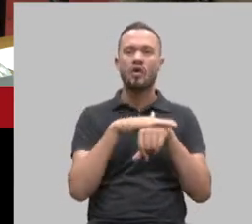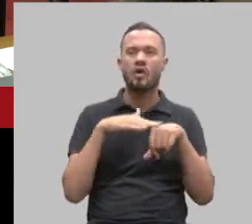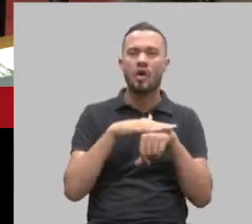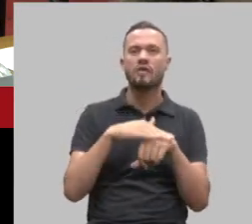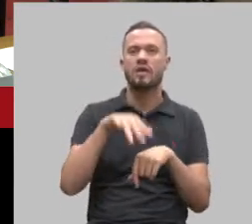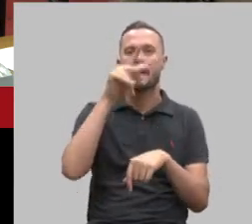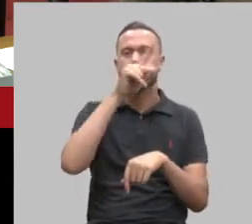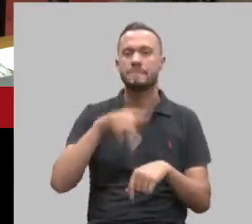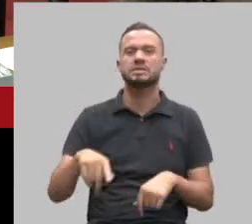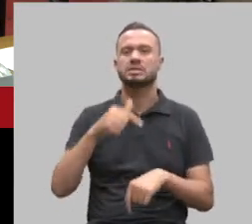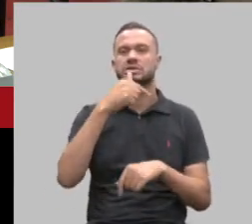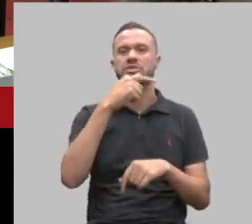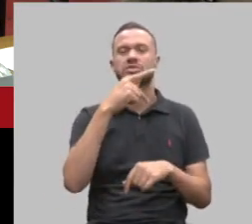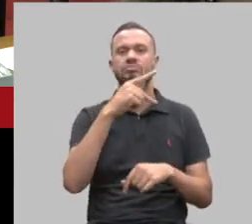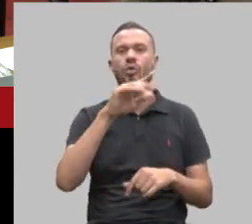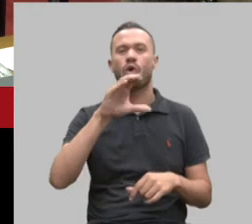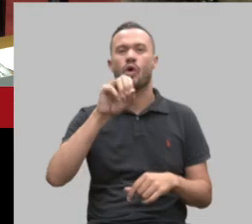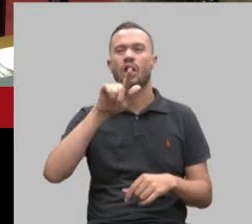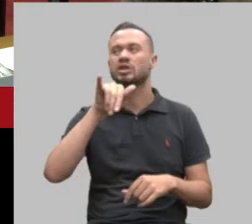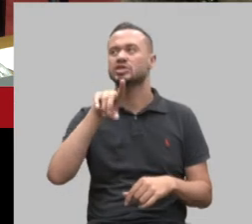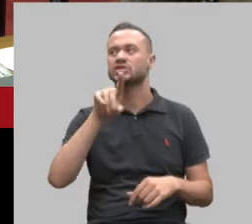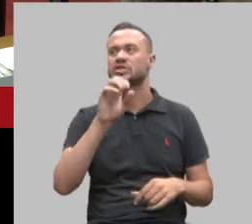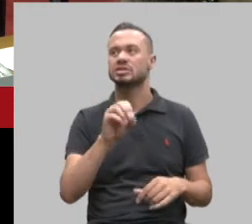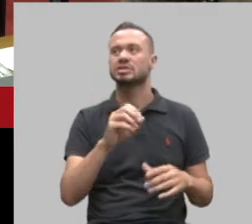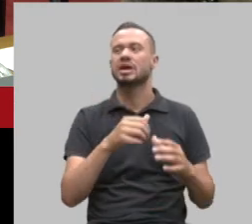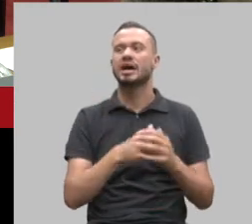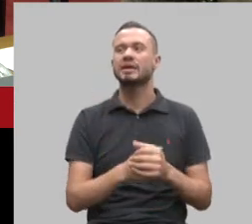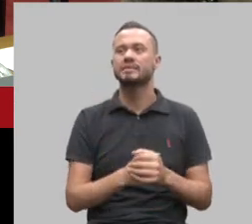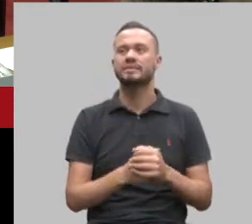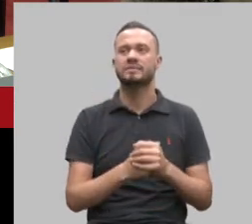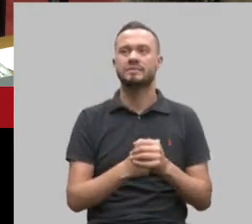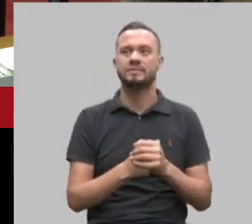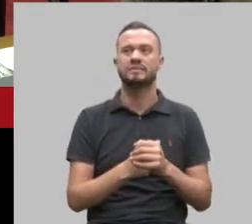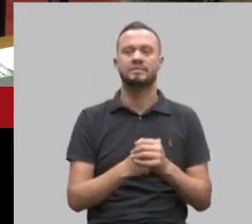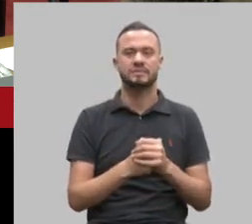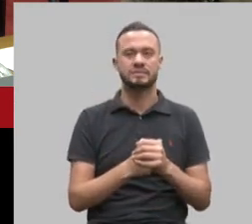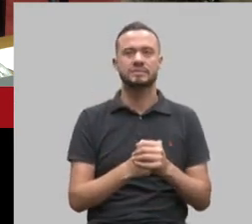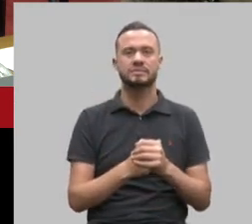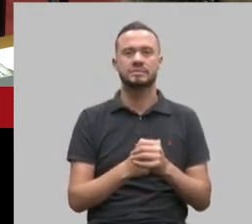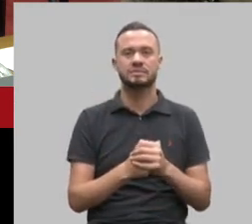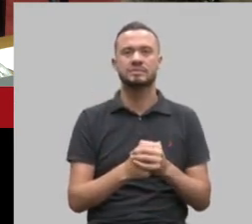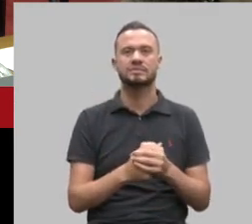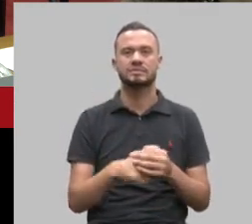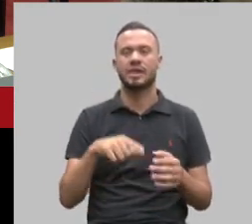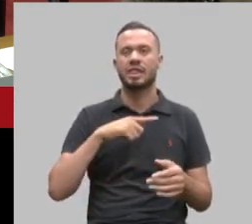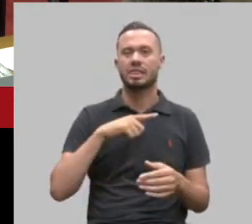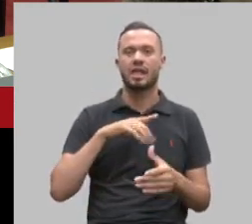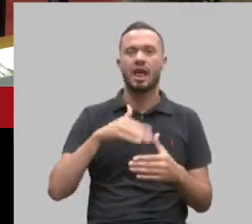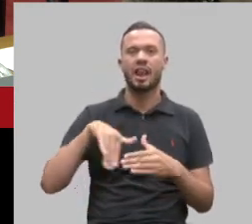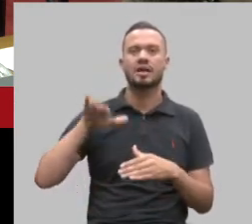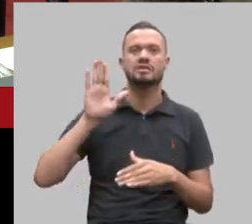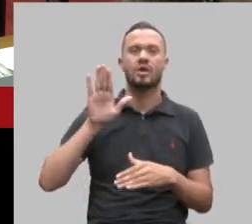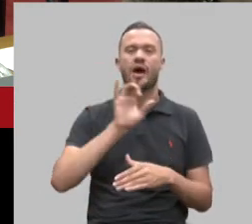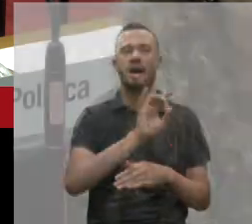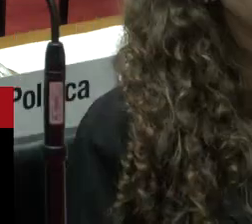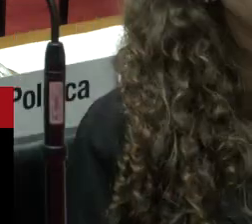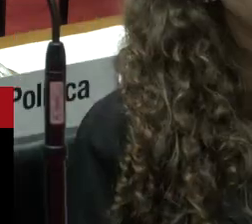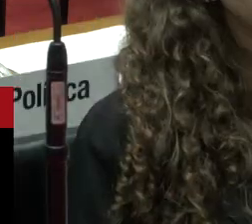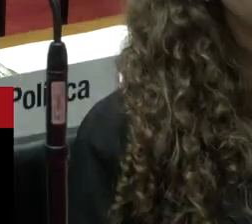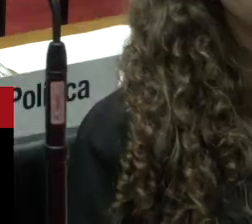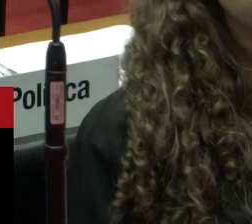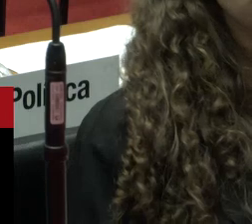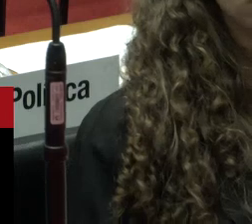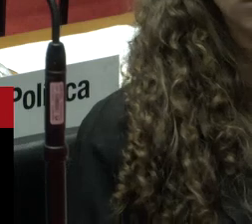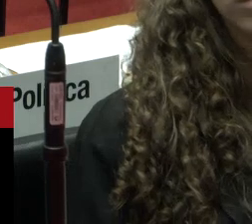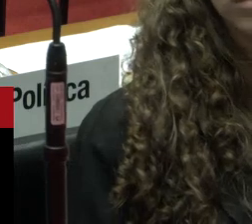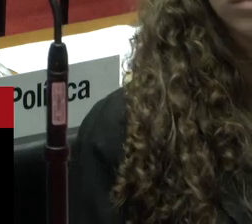colegiado que no caso é a diretora de vocês se inscrevam tem eleição a cada acredito que a cada do anos